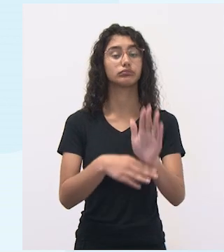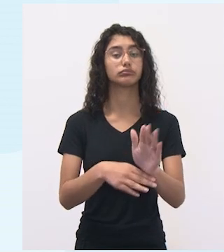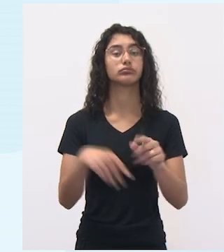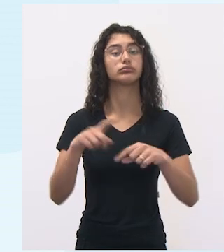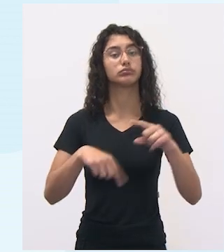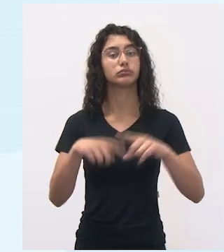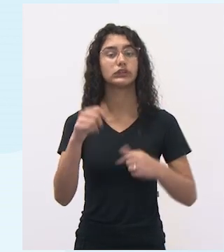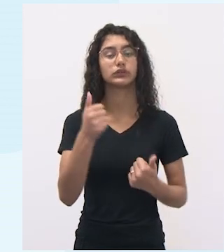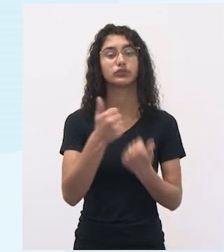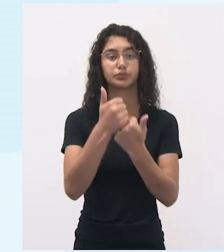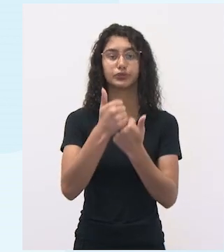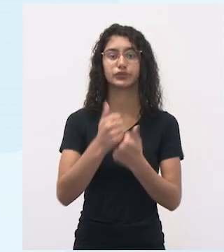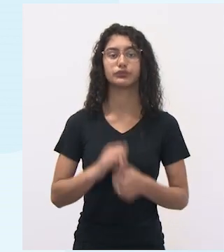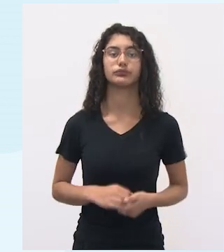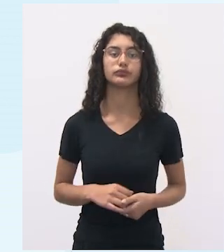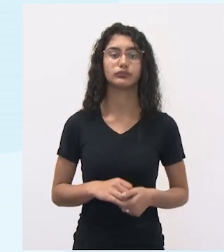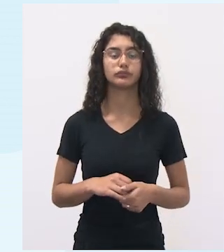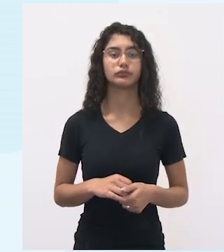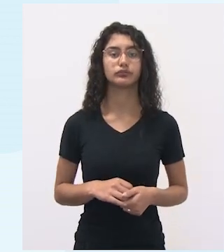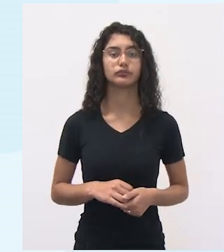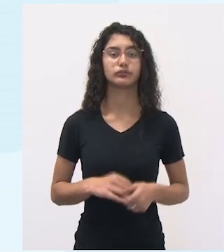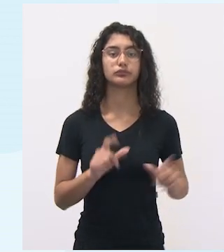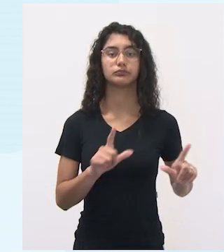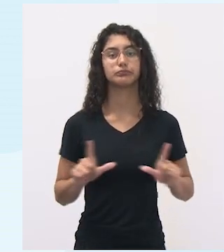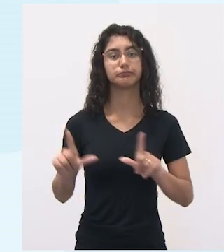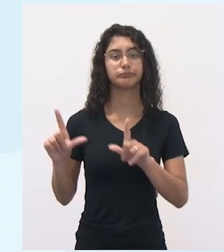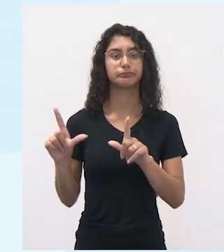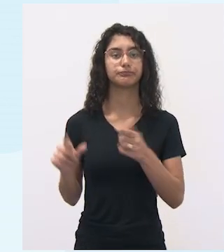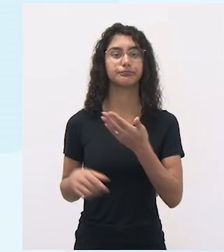de apoio. Próximo também.